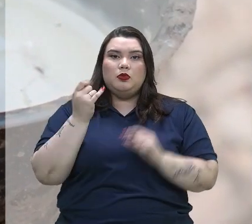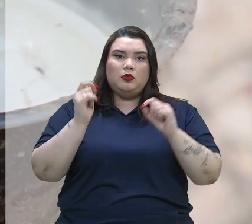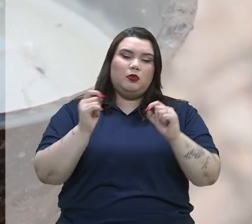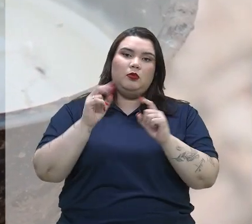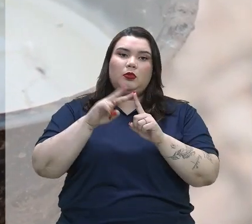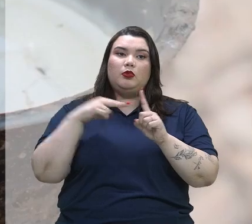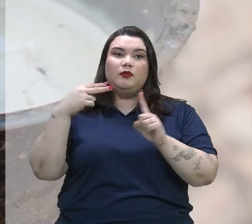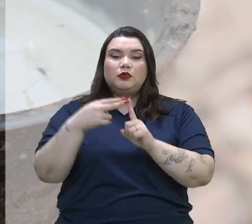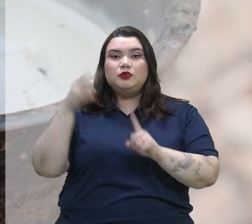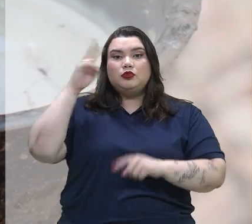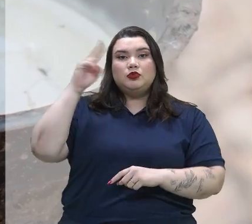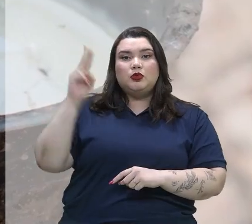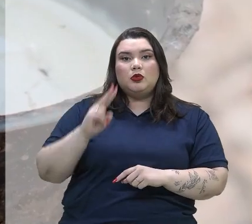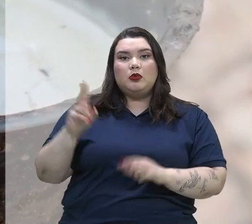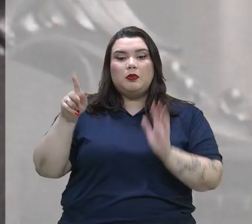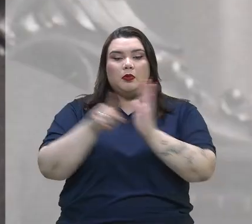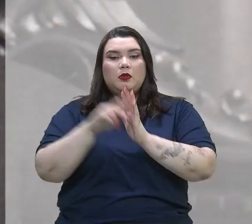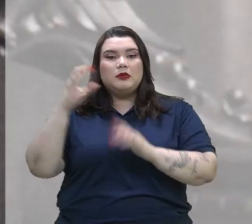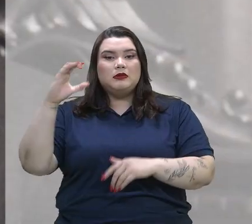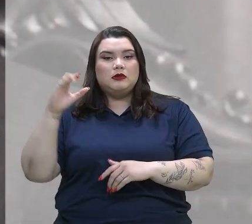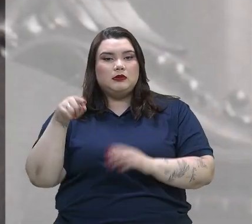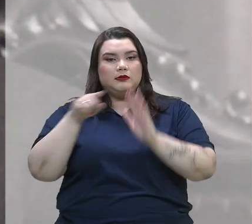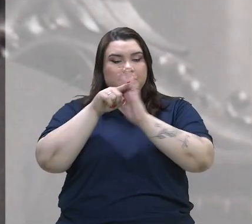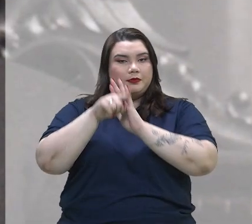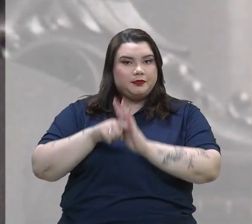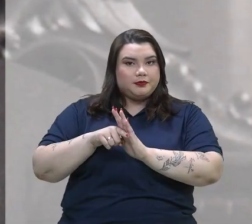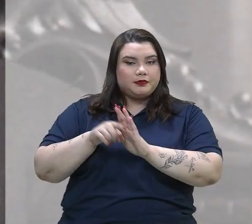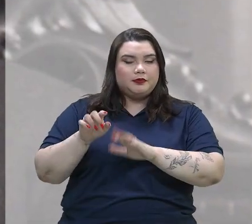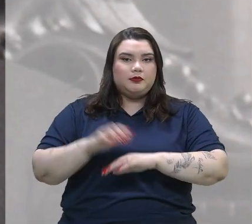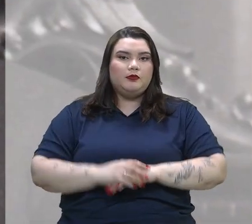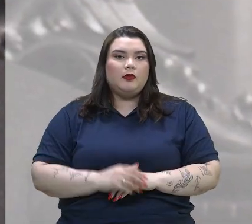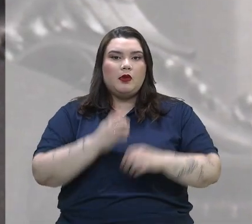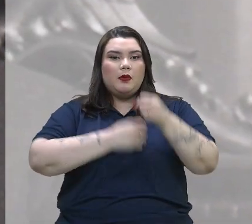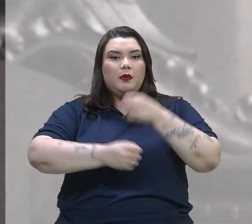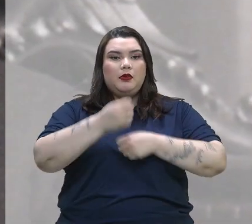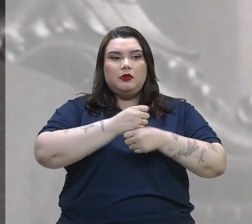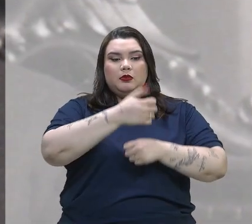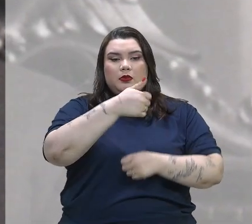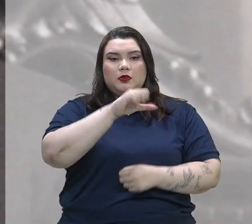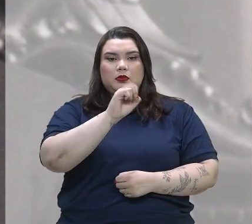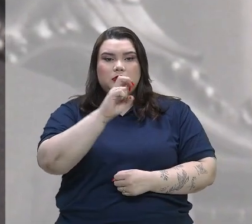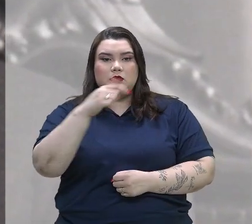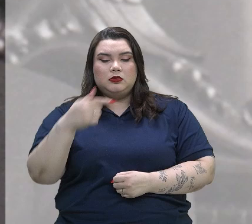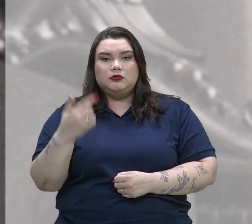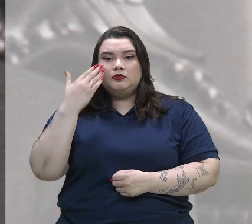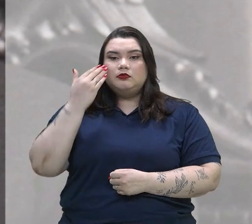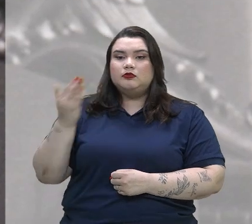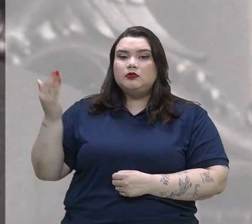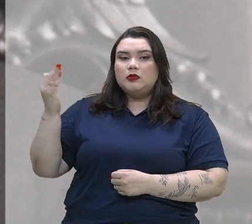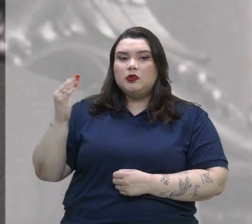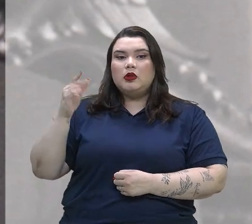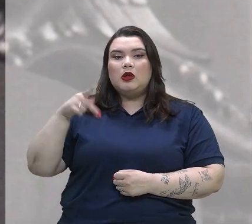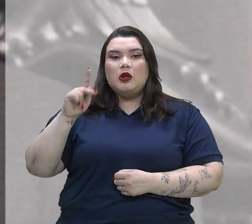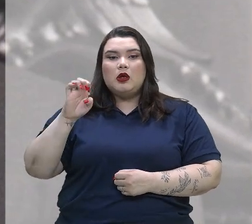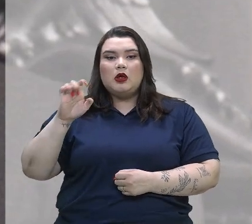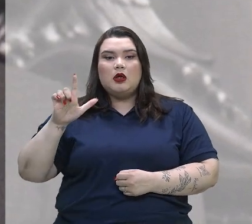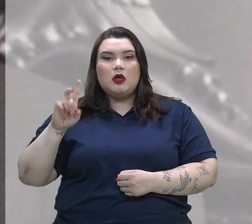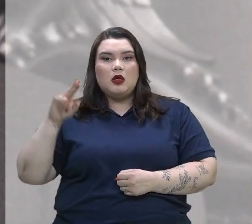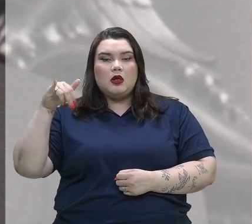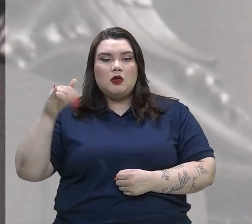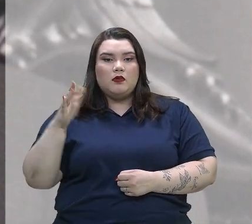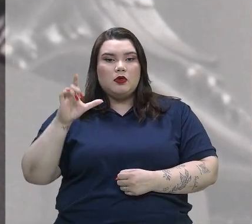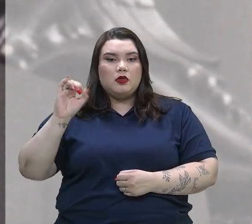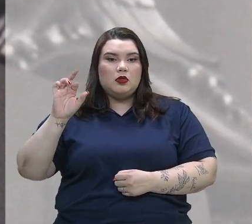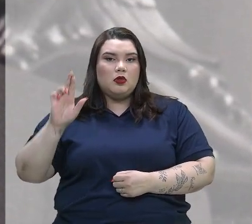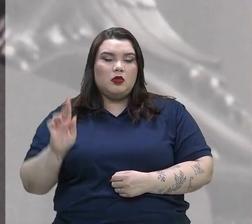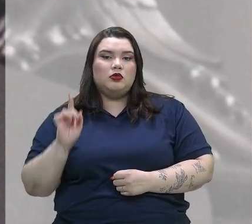vista histórico para a ciência de polímeros. Em 1857, Lord Kelvin publicou um trabalho teórico